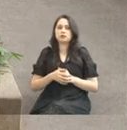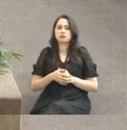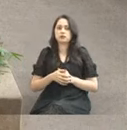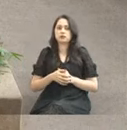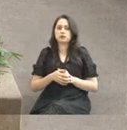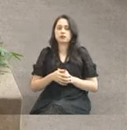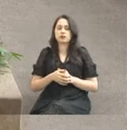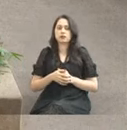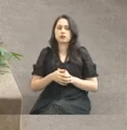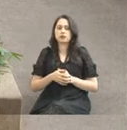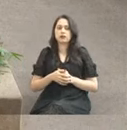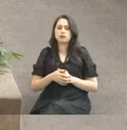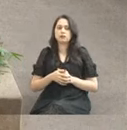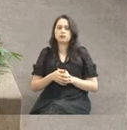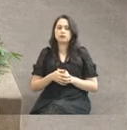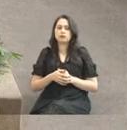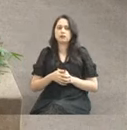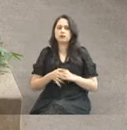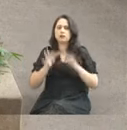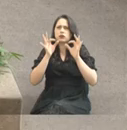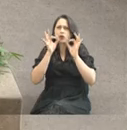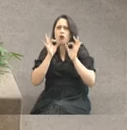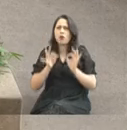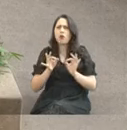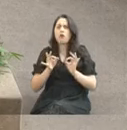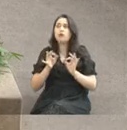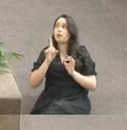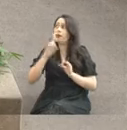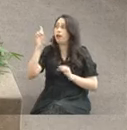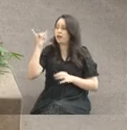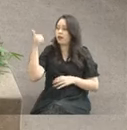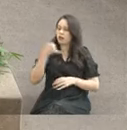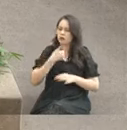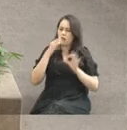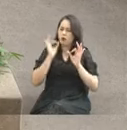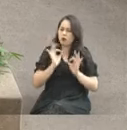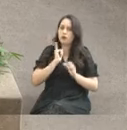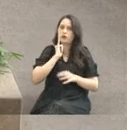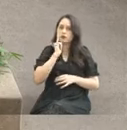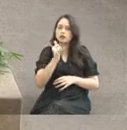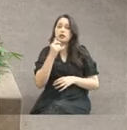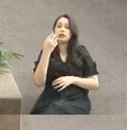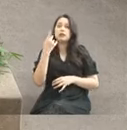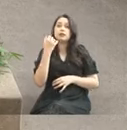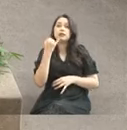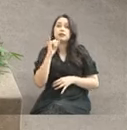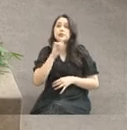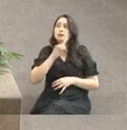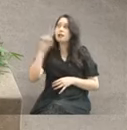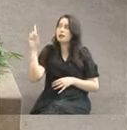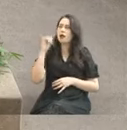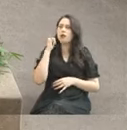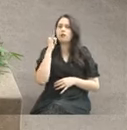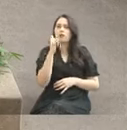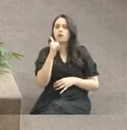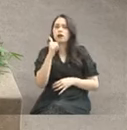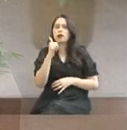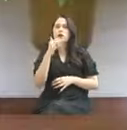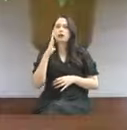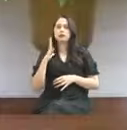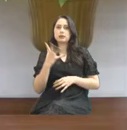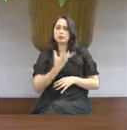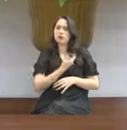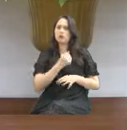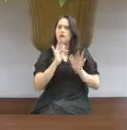Ratificar. Consubstanciar. Se Deus diz que vai salvar a tua família, diga: eu creio.